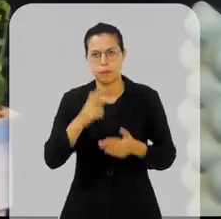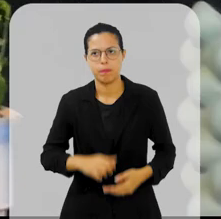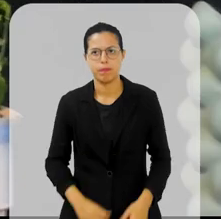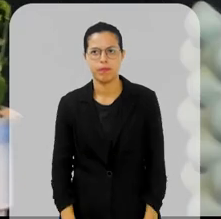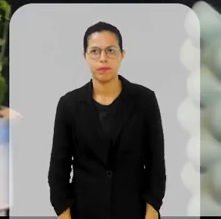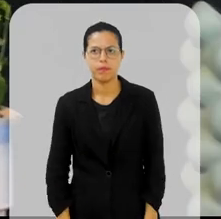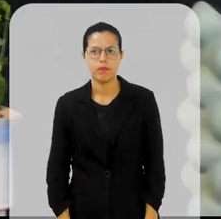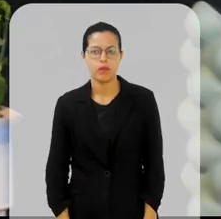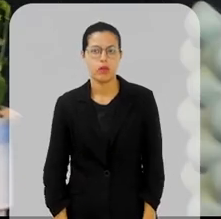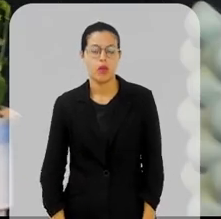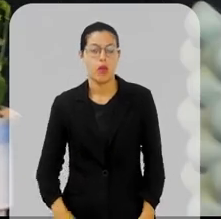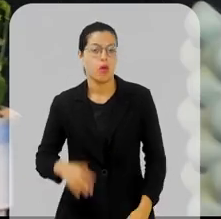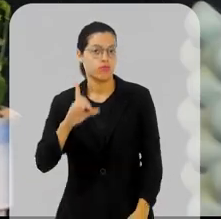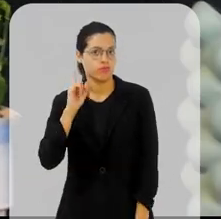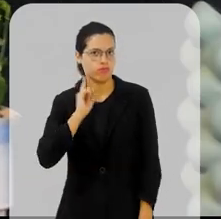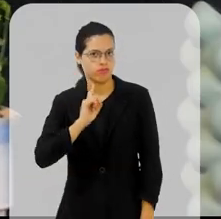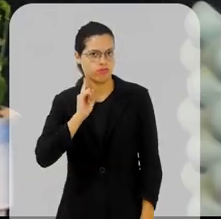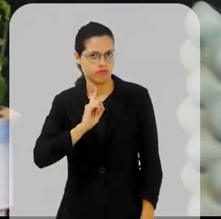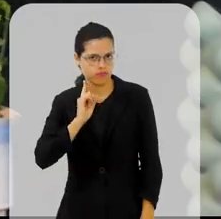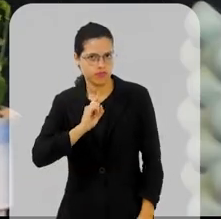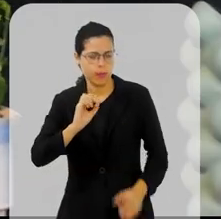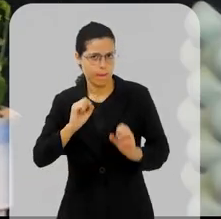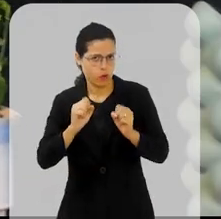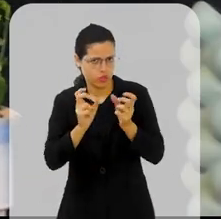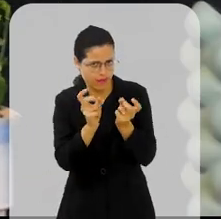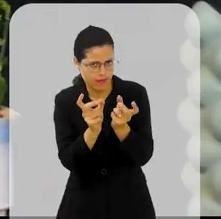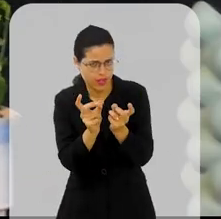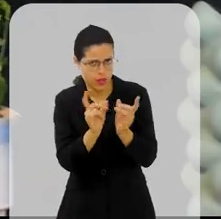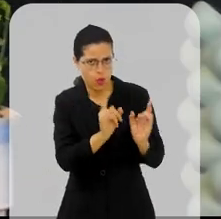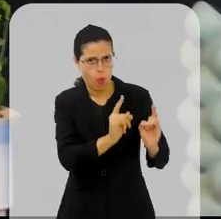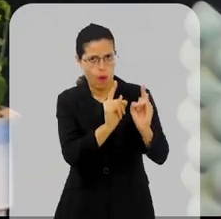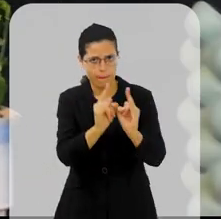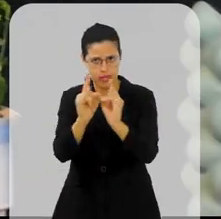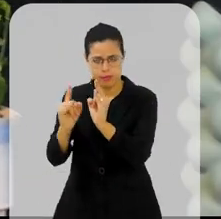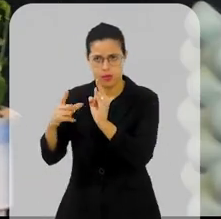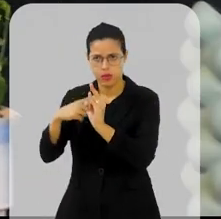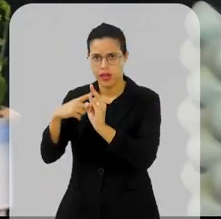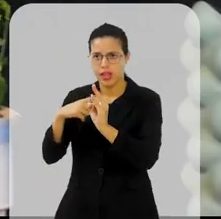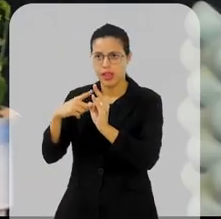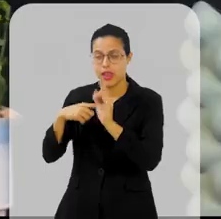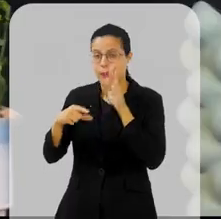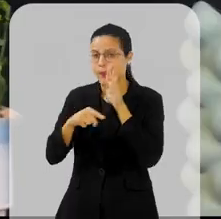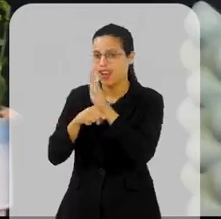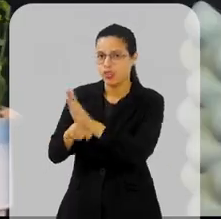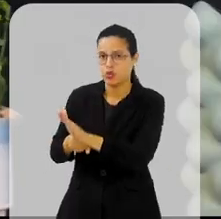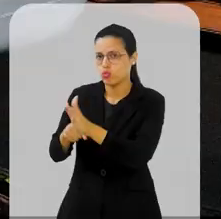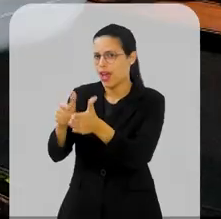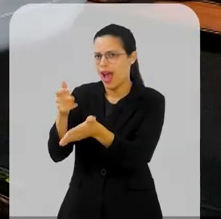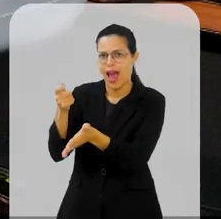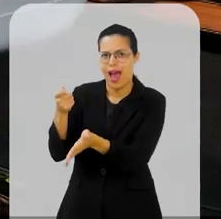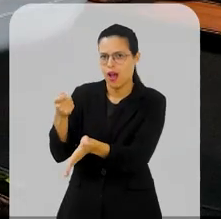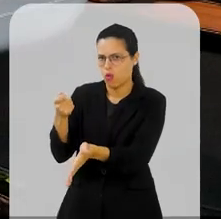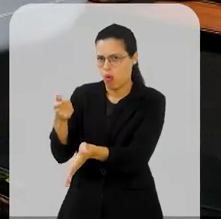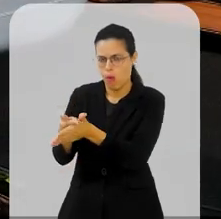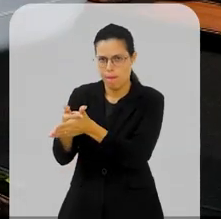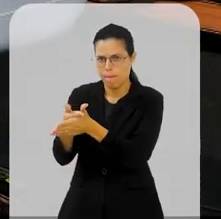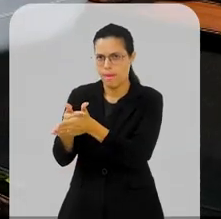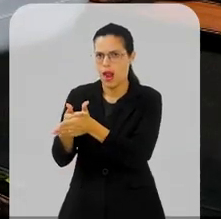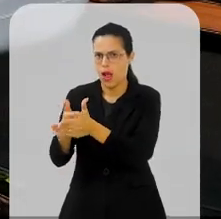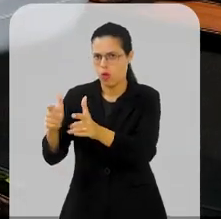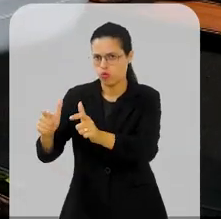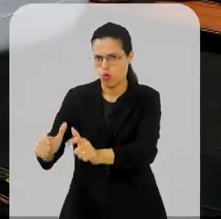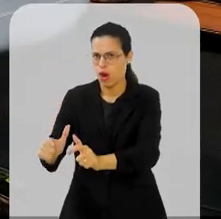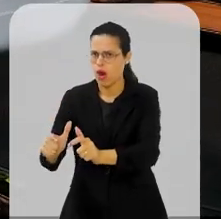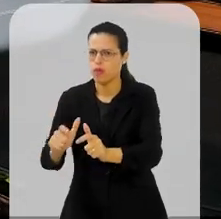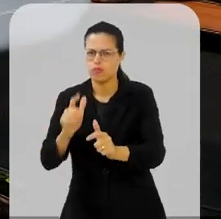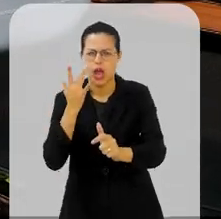lá o seu direito, de que o Flamengo possa vender ali os apartamentos que tem no Morro da Viúva para ajudar a pagar o terreno. Você acha isso